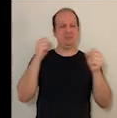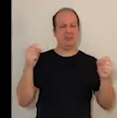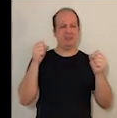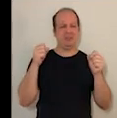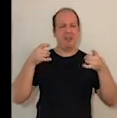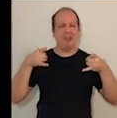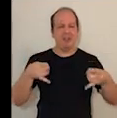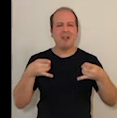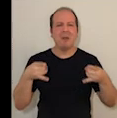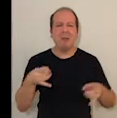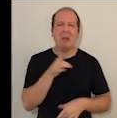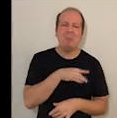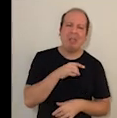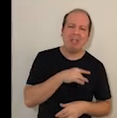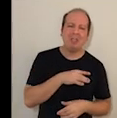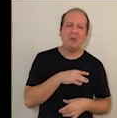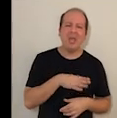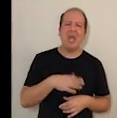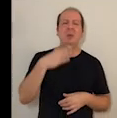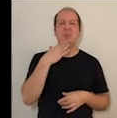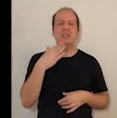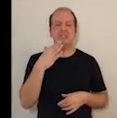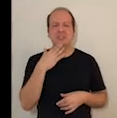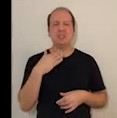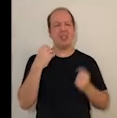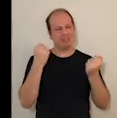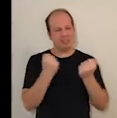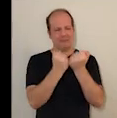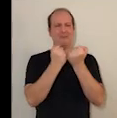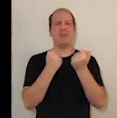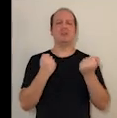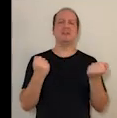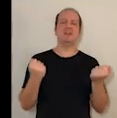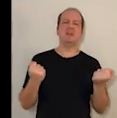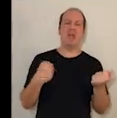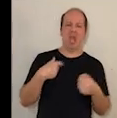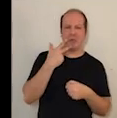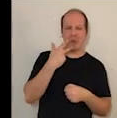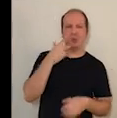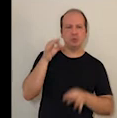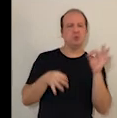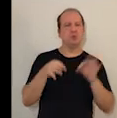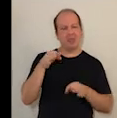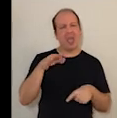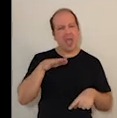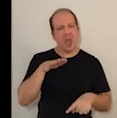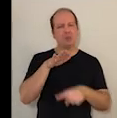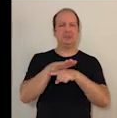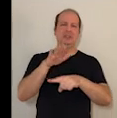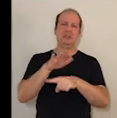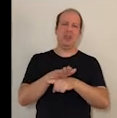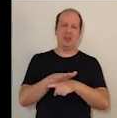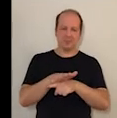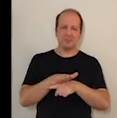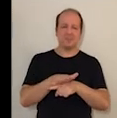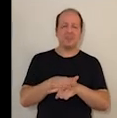Encontrei-o pela manhã, na cama, morrendo de medo. Pediu-me que tomasse sua defesa. Julguei que era meu dever